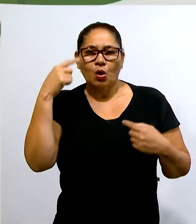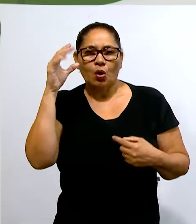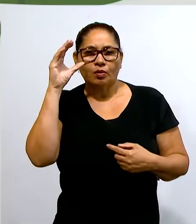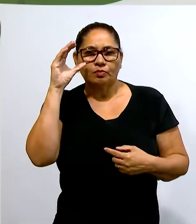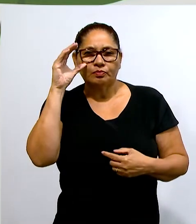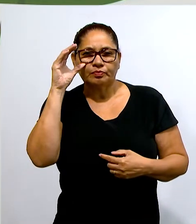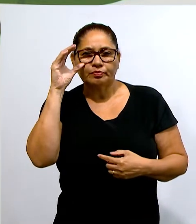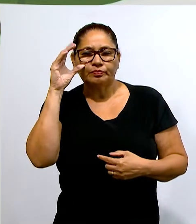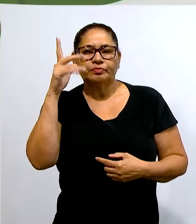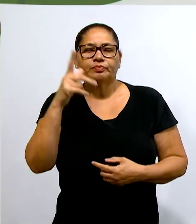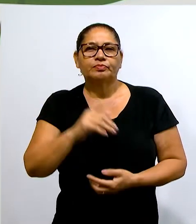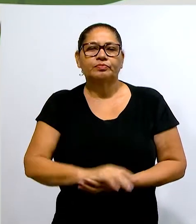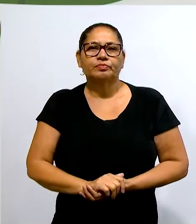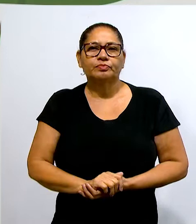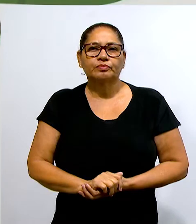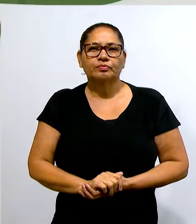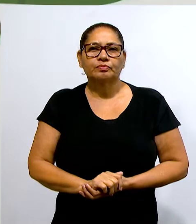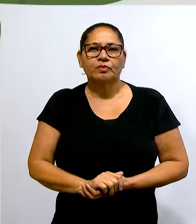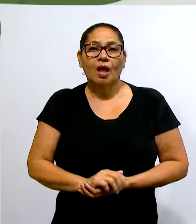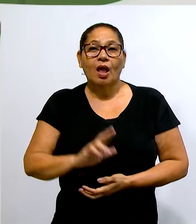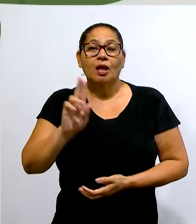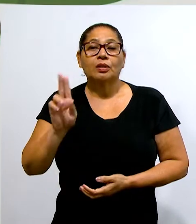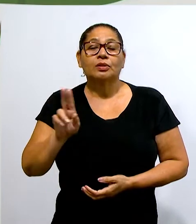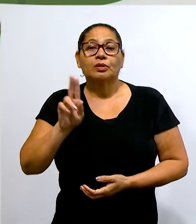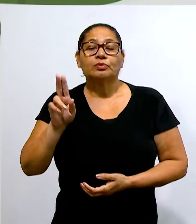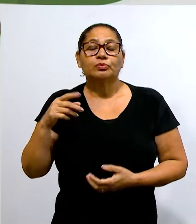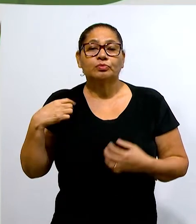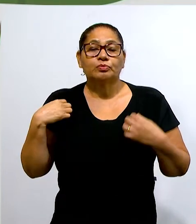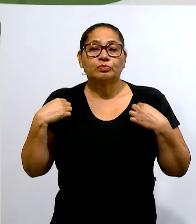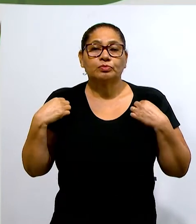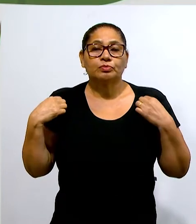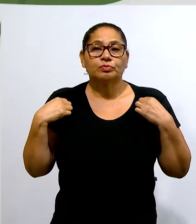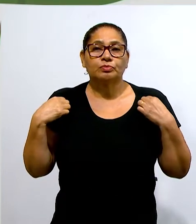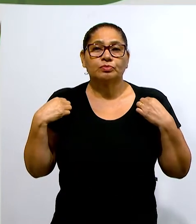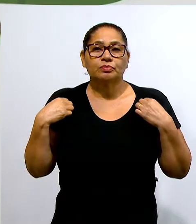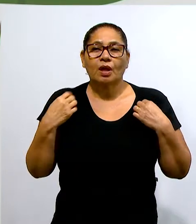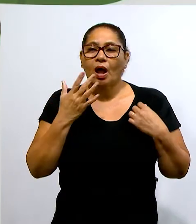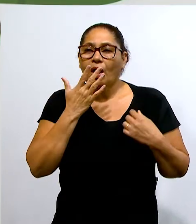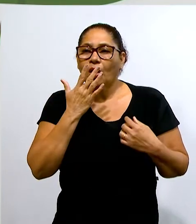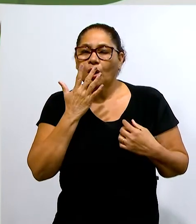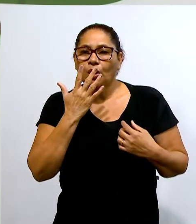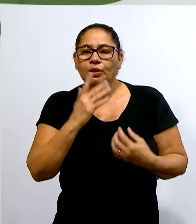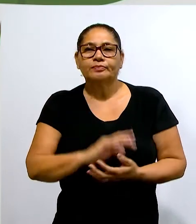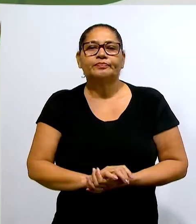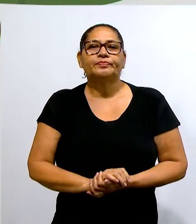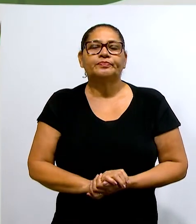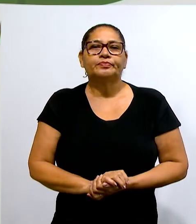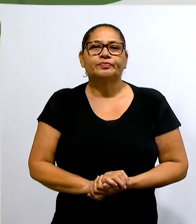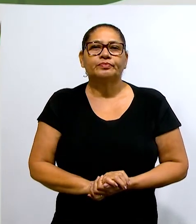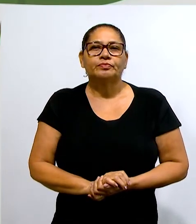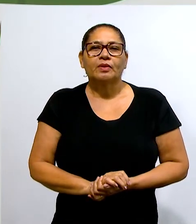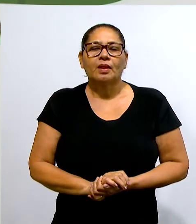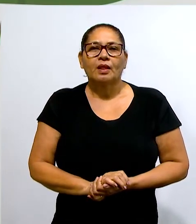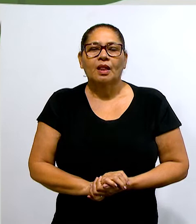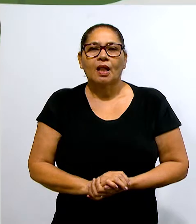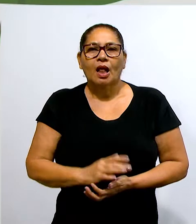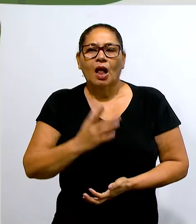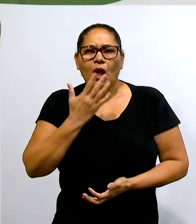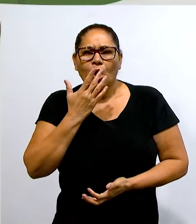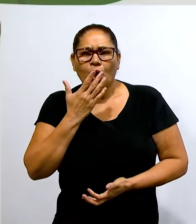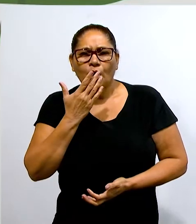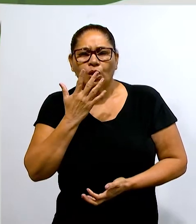castanhos. Estou usando uma blusa colorida, né? Com a cor